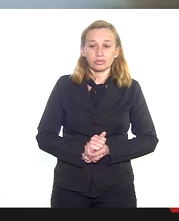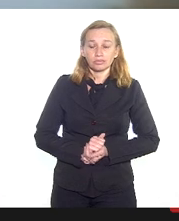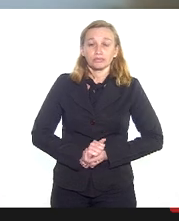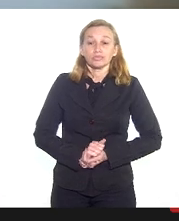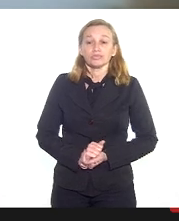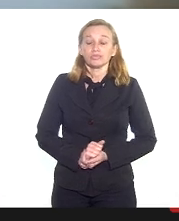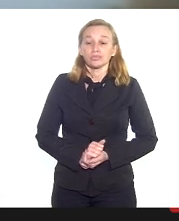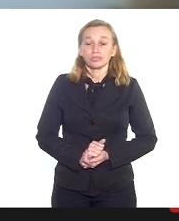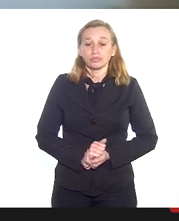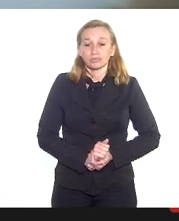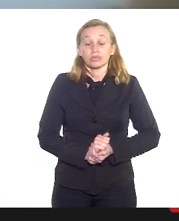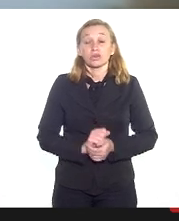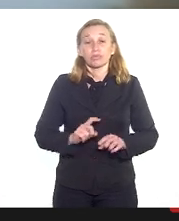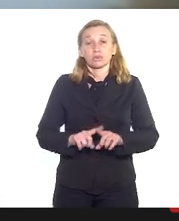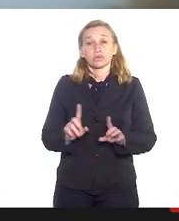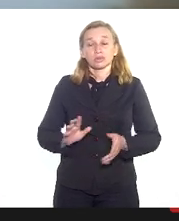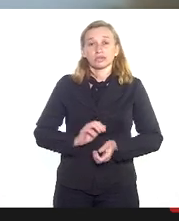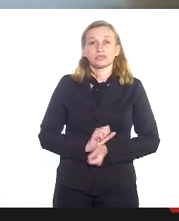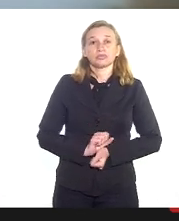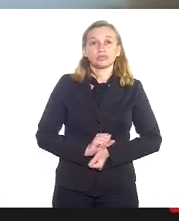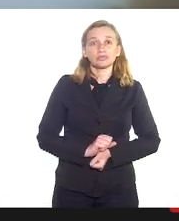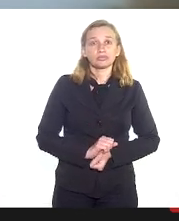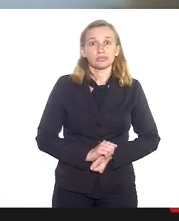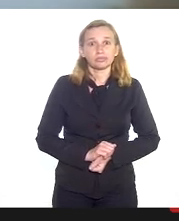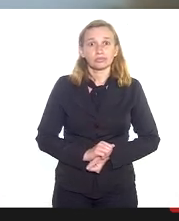Rodagem. Mas,